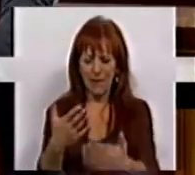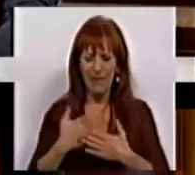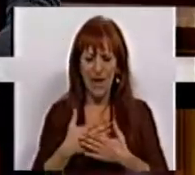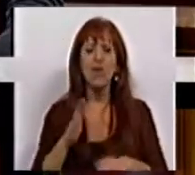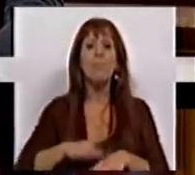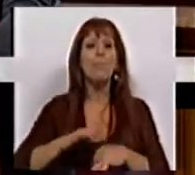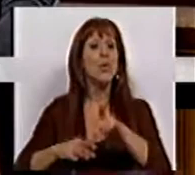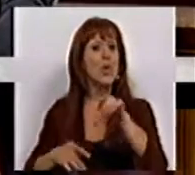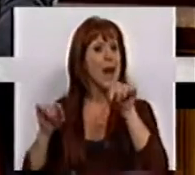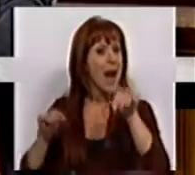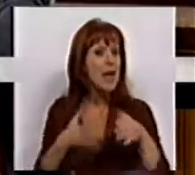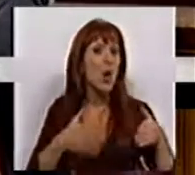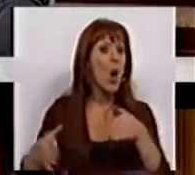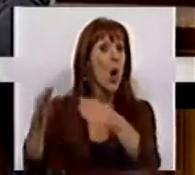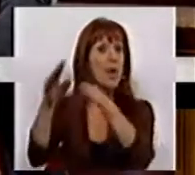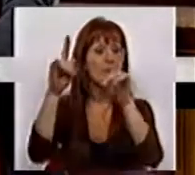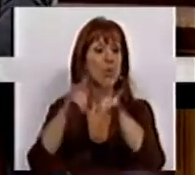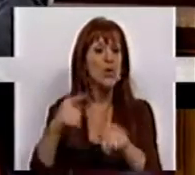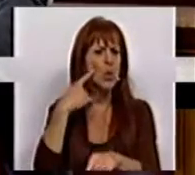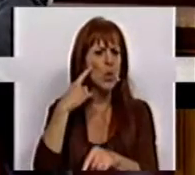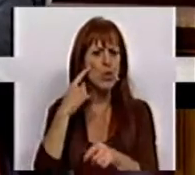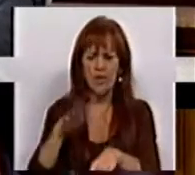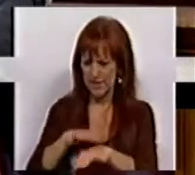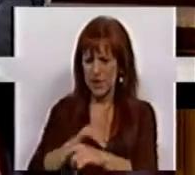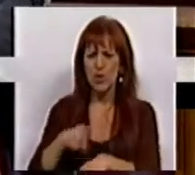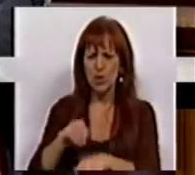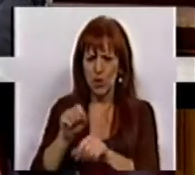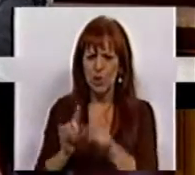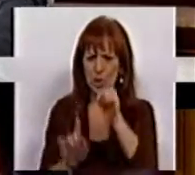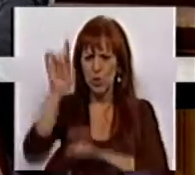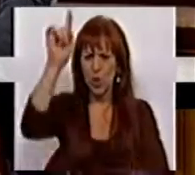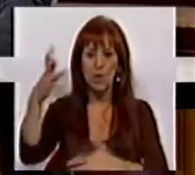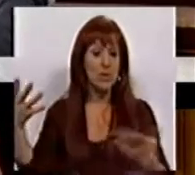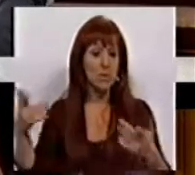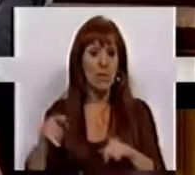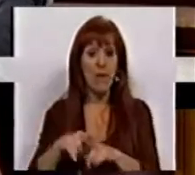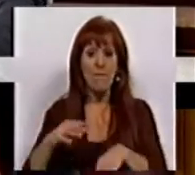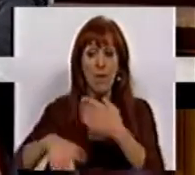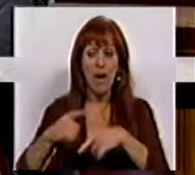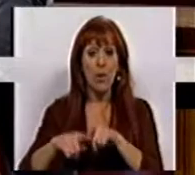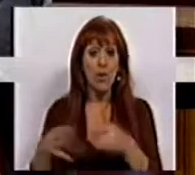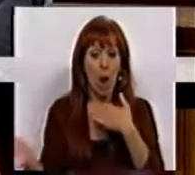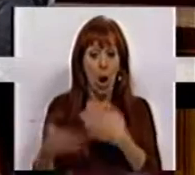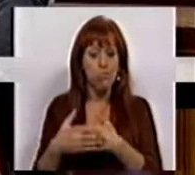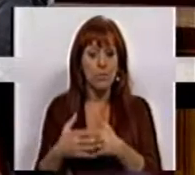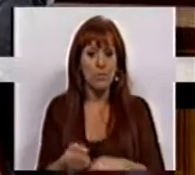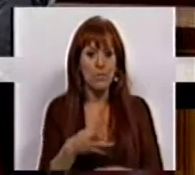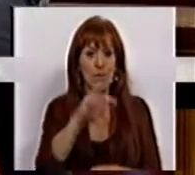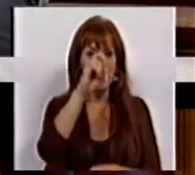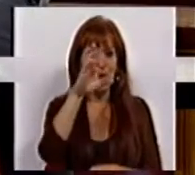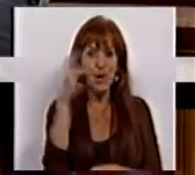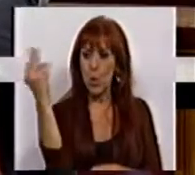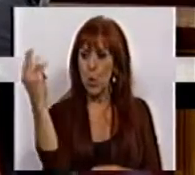dar relativamente a esta orientação conhecida da Administração Regional do Norte, que vai levar ao encerramento de